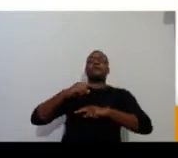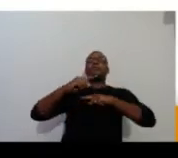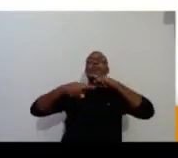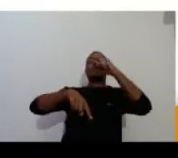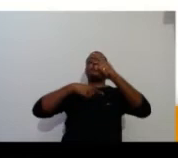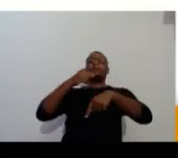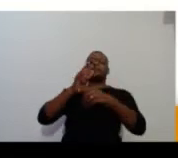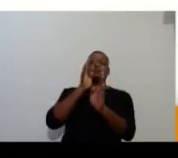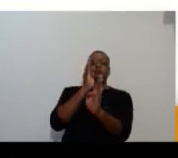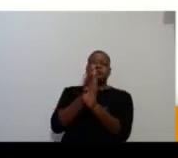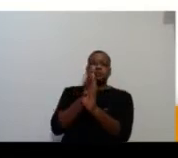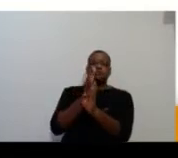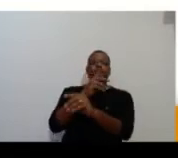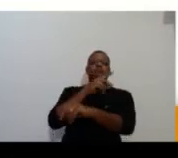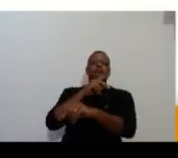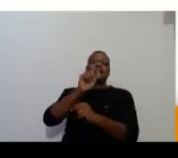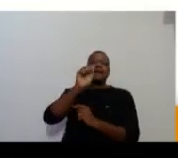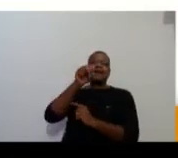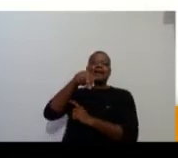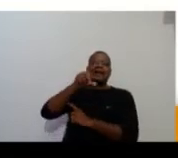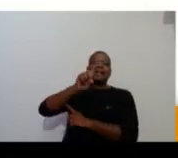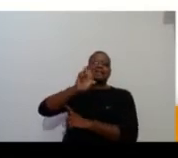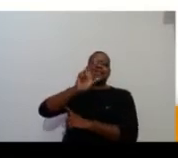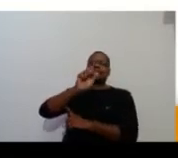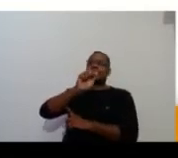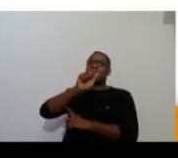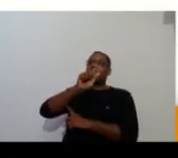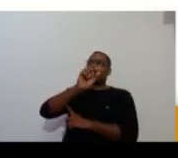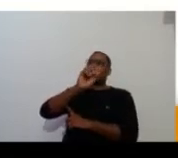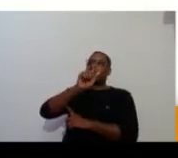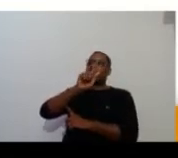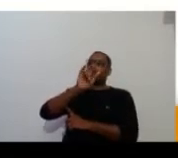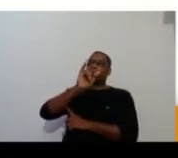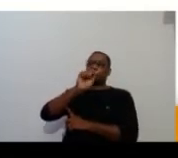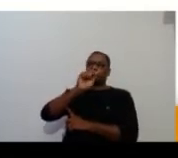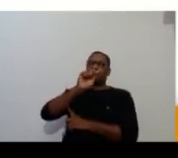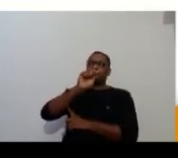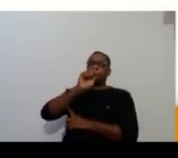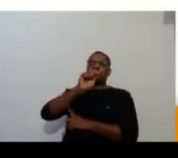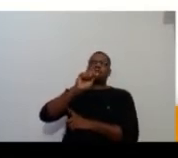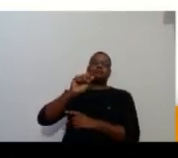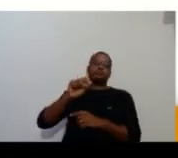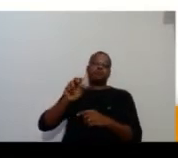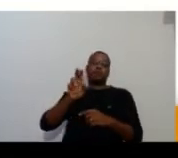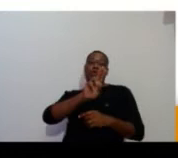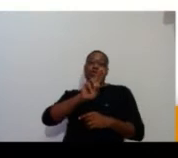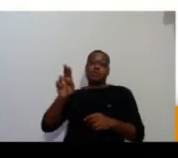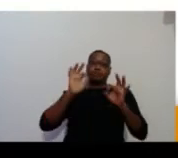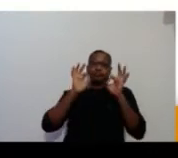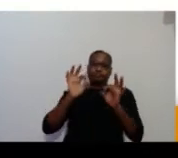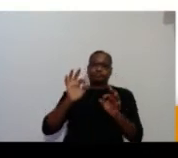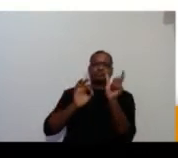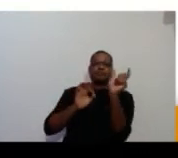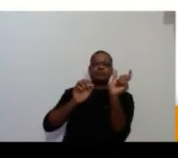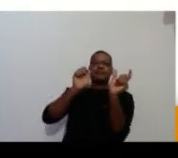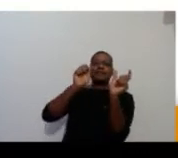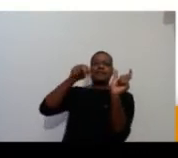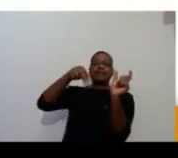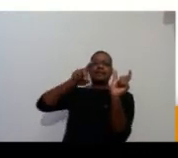primórdios. Mas, enfim, o nome, a nomenclatura andragogia surgiu há pouco tempo. E aí ele diz, na andragogia, não. Na andragogia, o professor, ele te